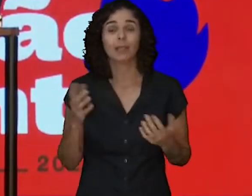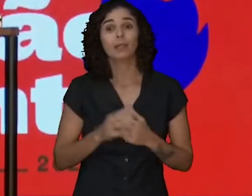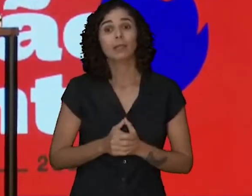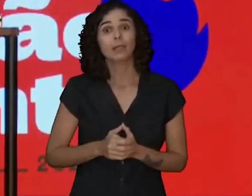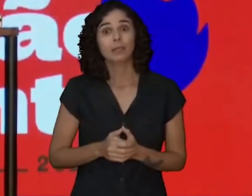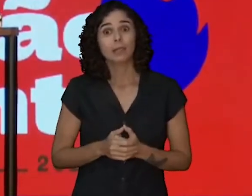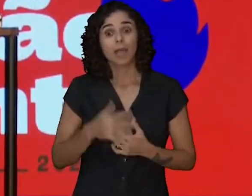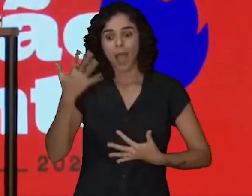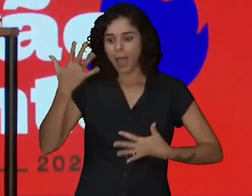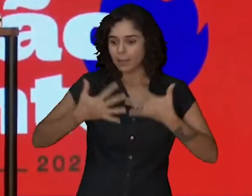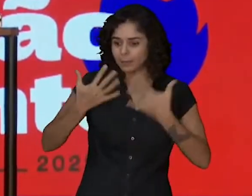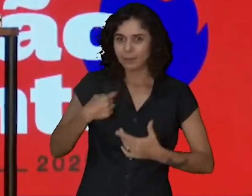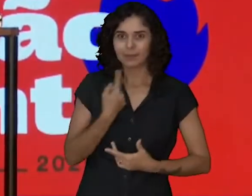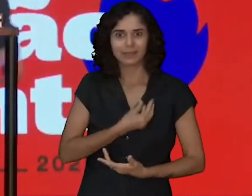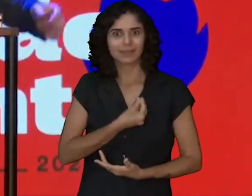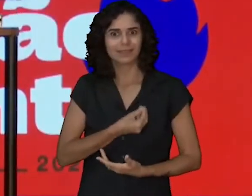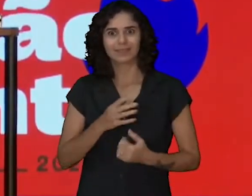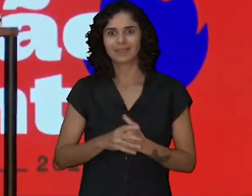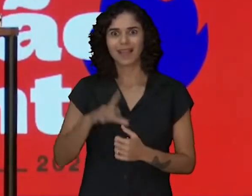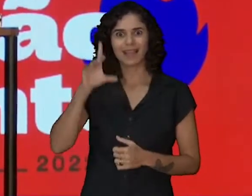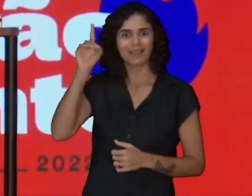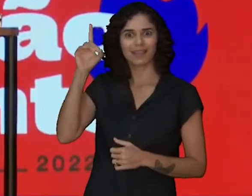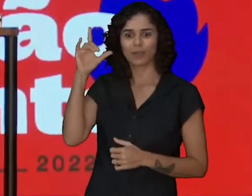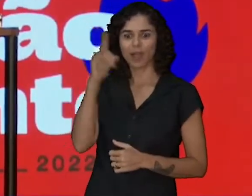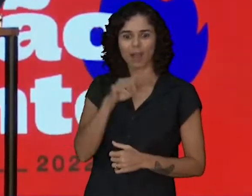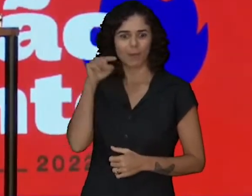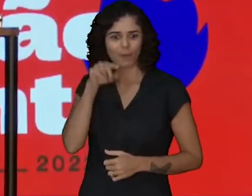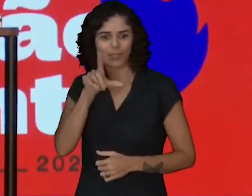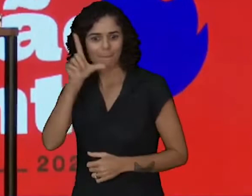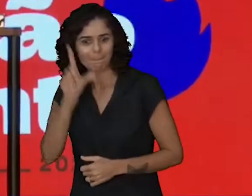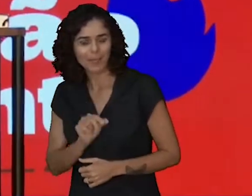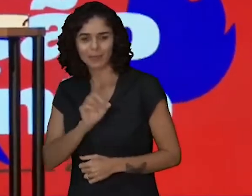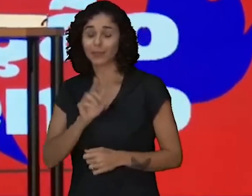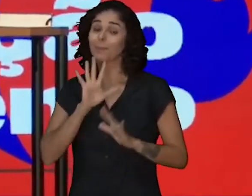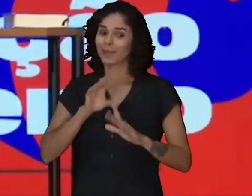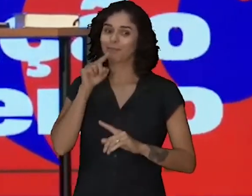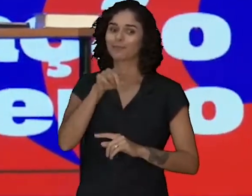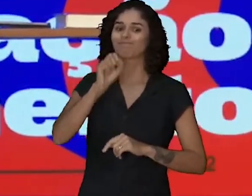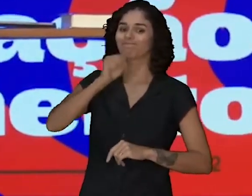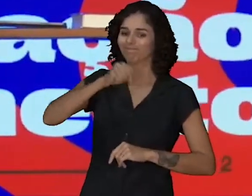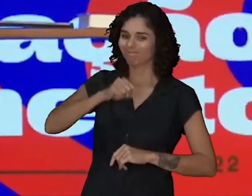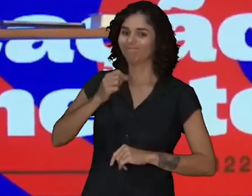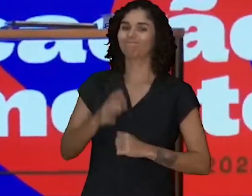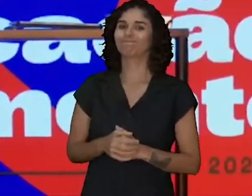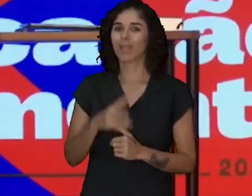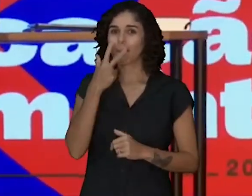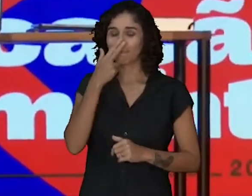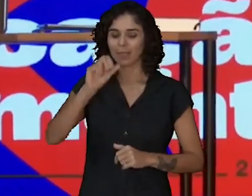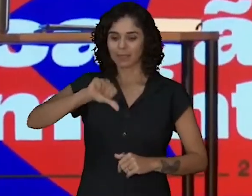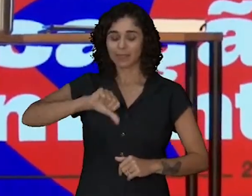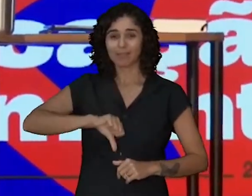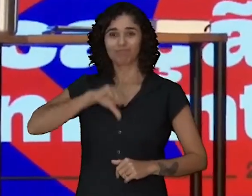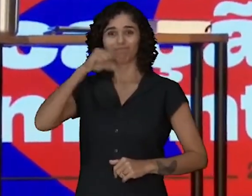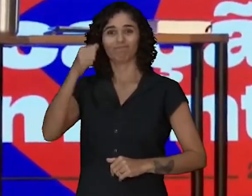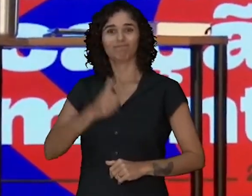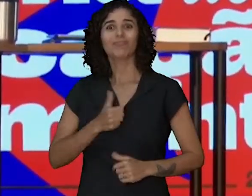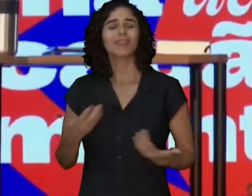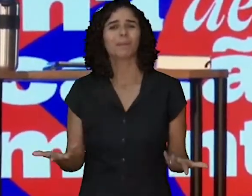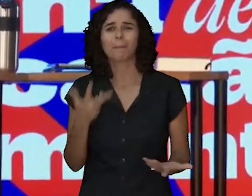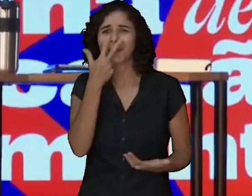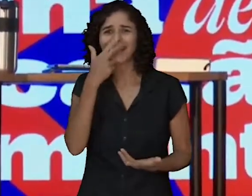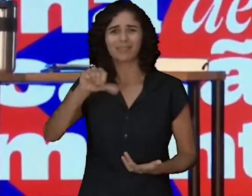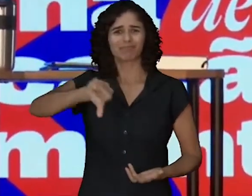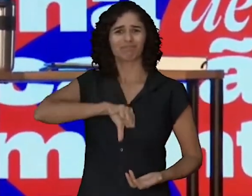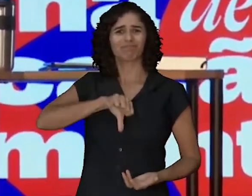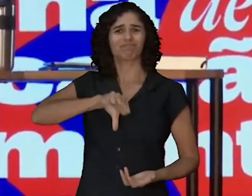atrapalham. Deus não te ama menos, mas você se ama menos por causa do pecado. Você recebe menos, você